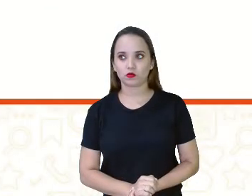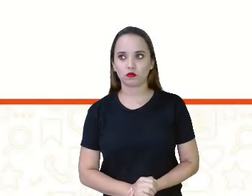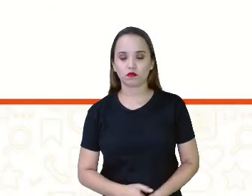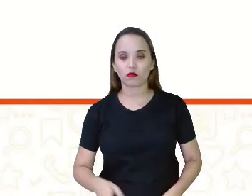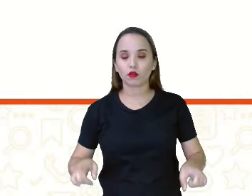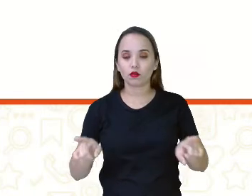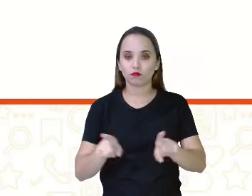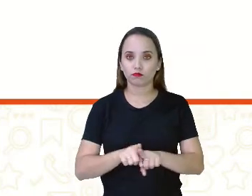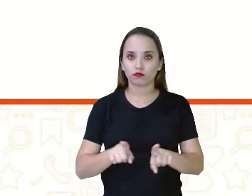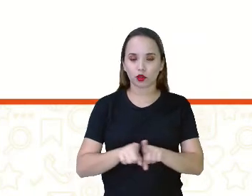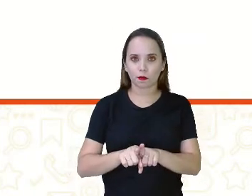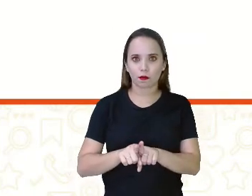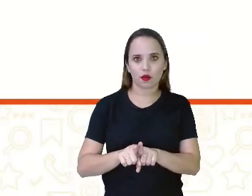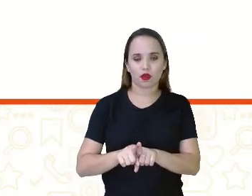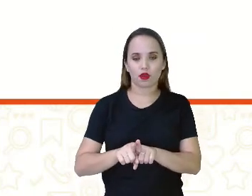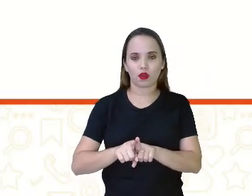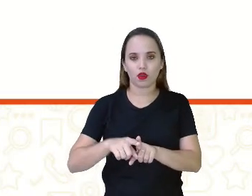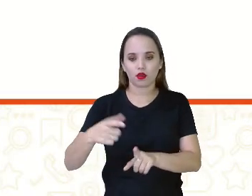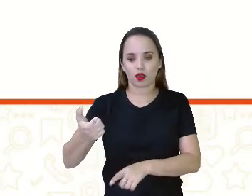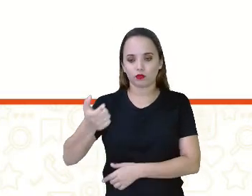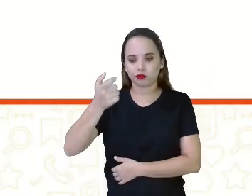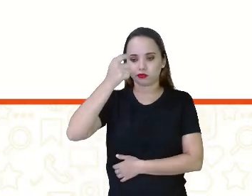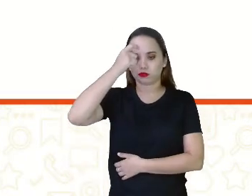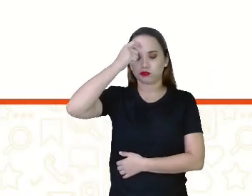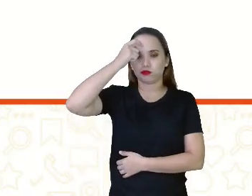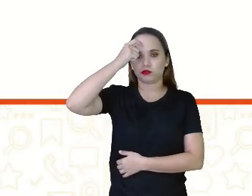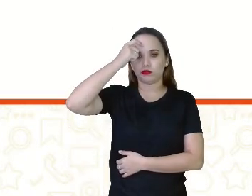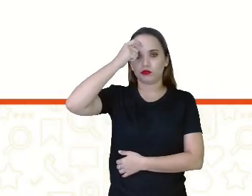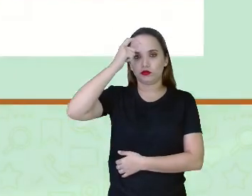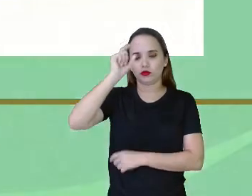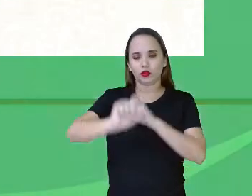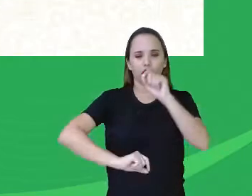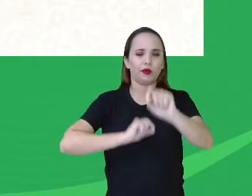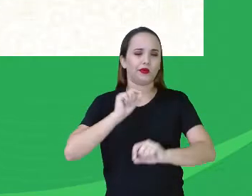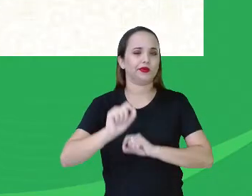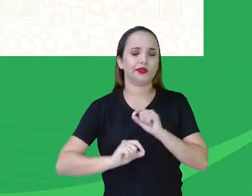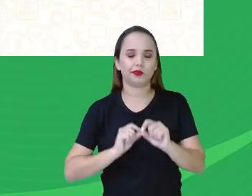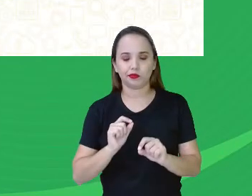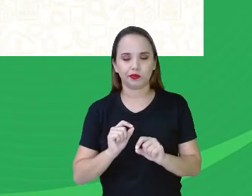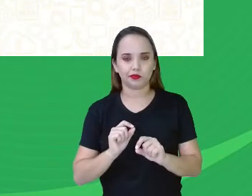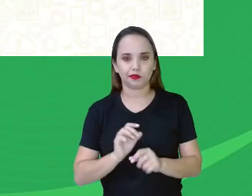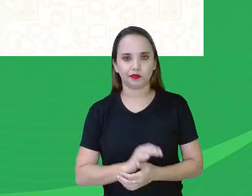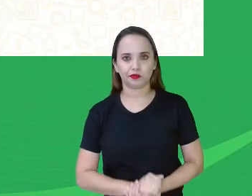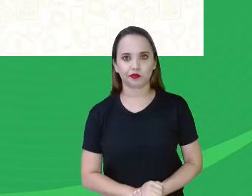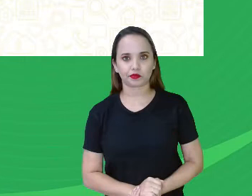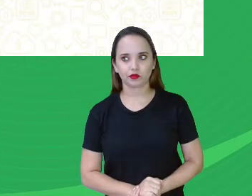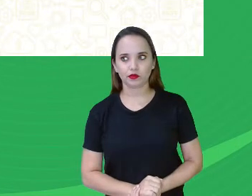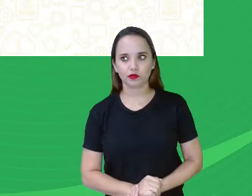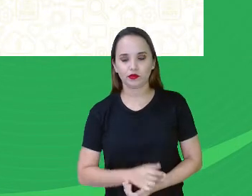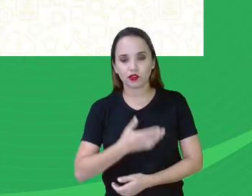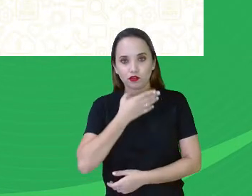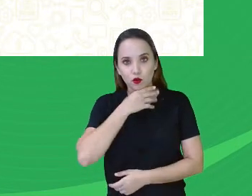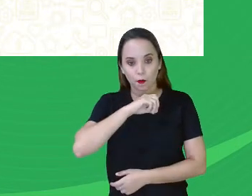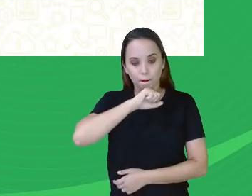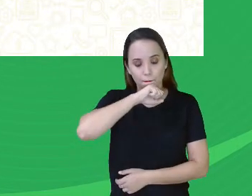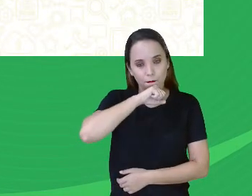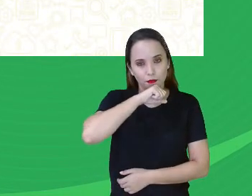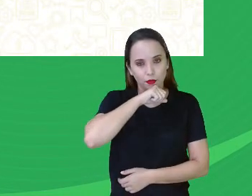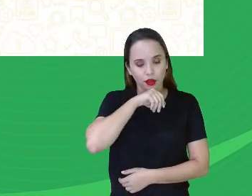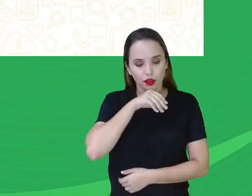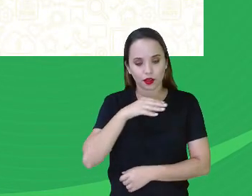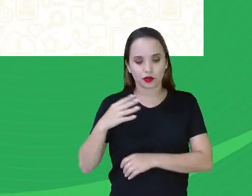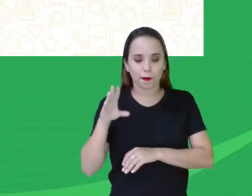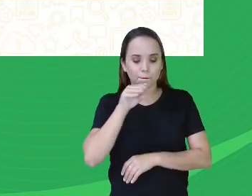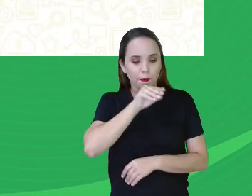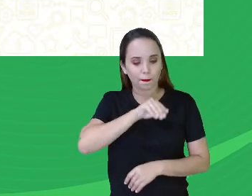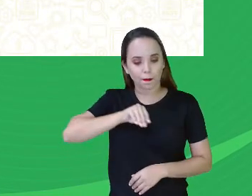E também a compreensão. Então, o que seria essa compreensão? O pai falando com a